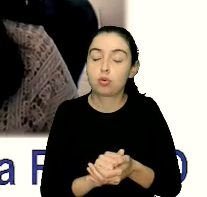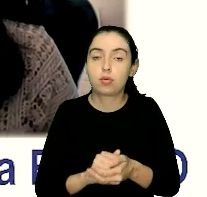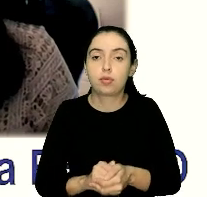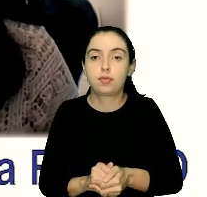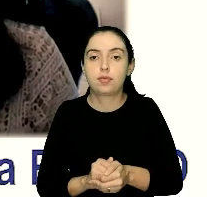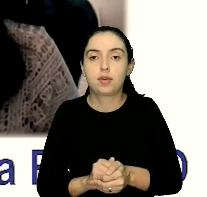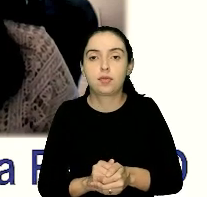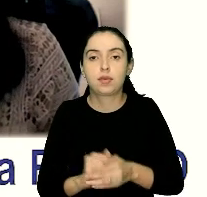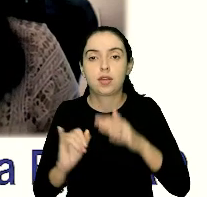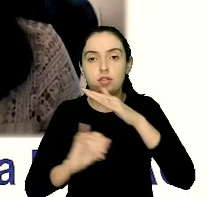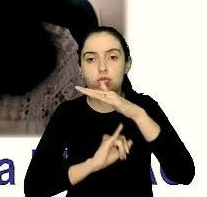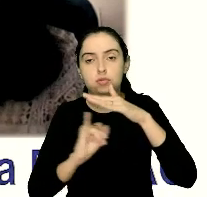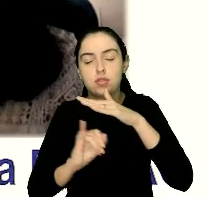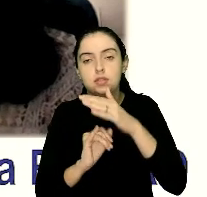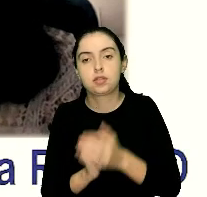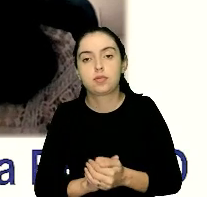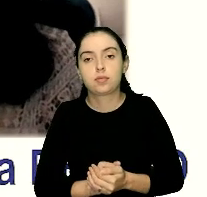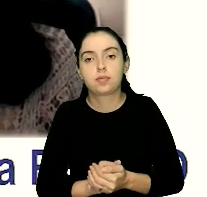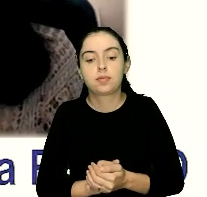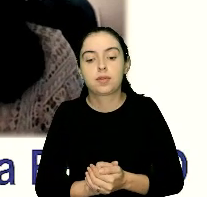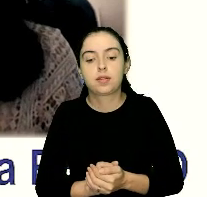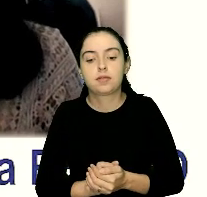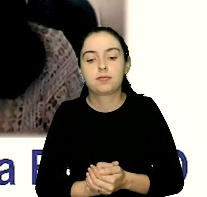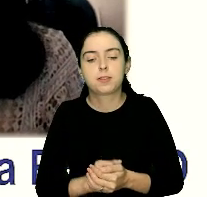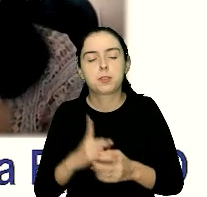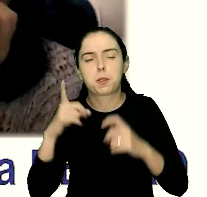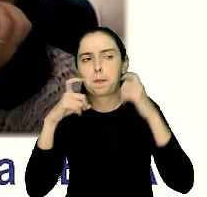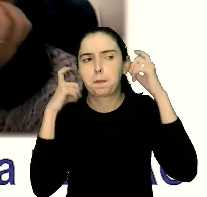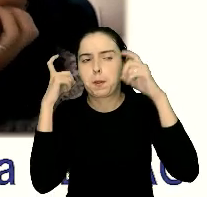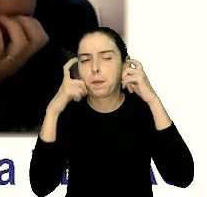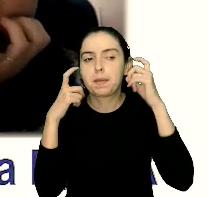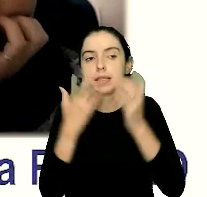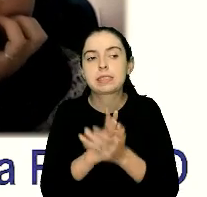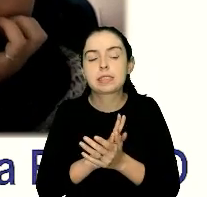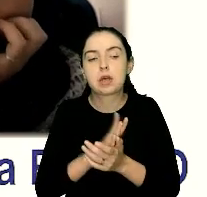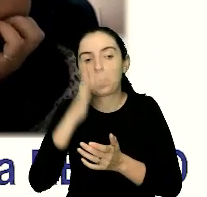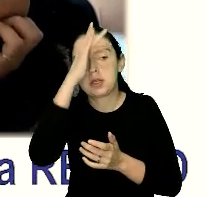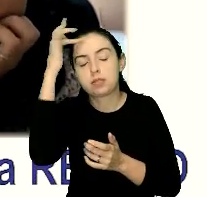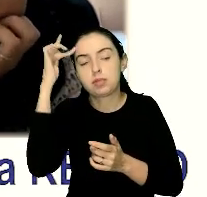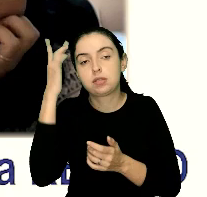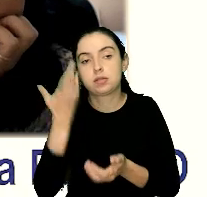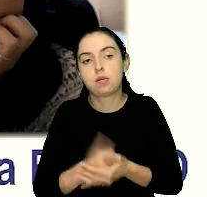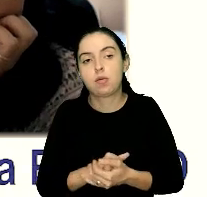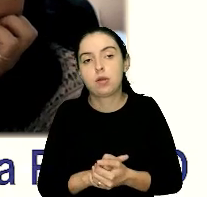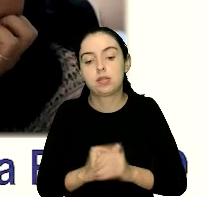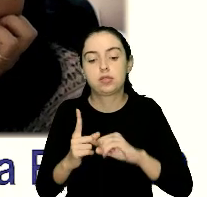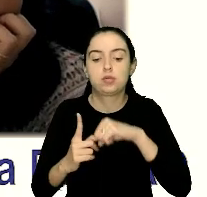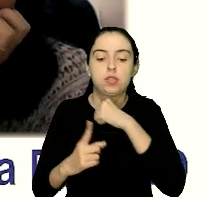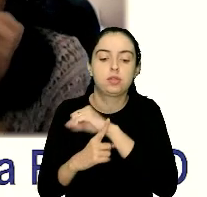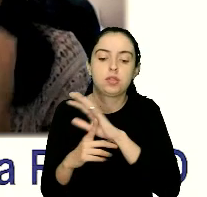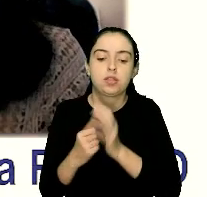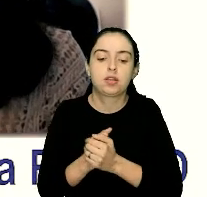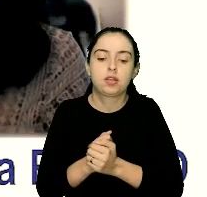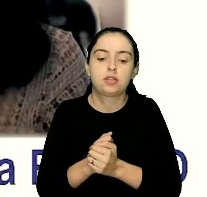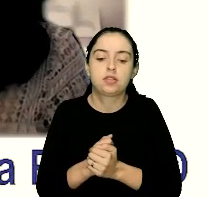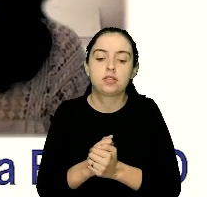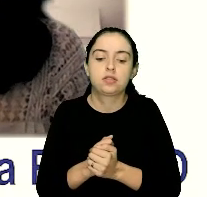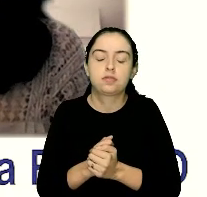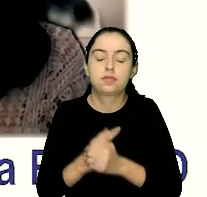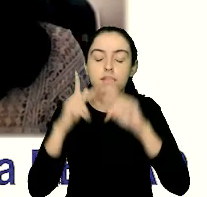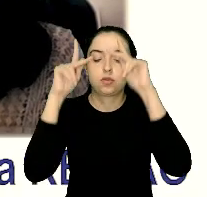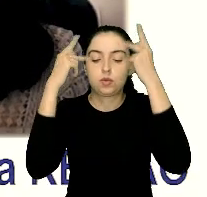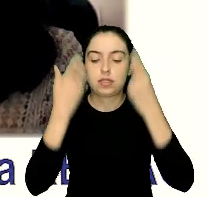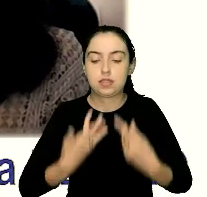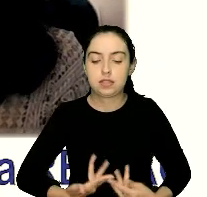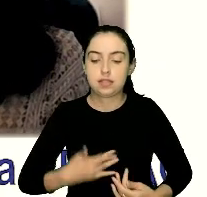esta grande preocupação com o ser humano e com um aspecto do ser humano nem sempre contemplado,